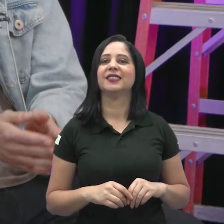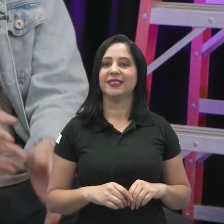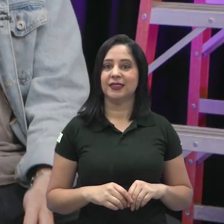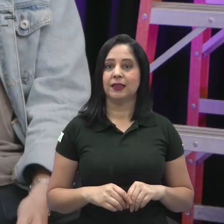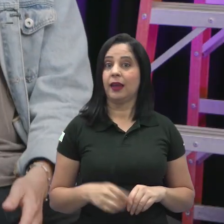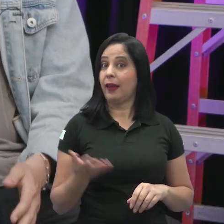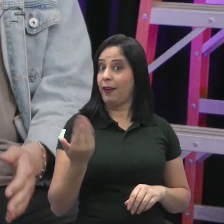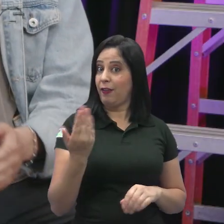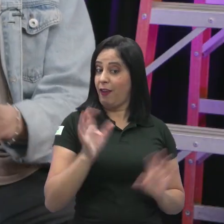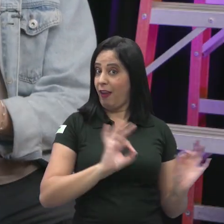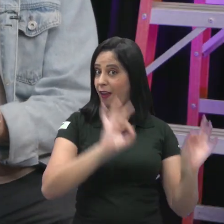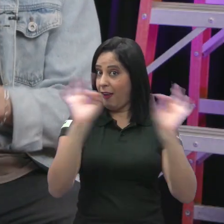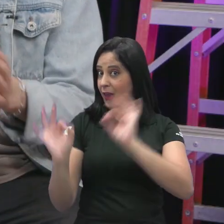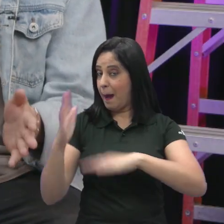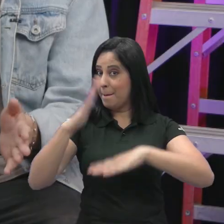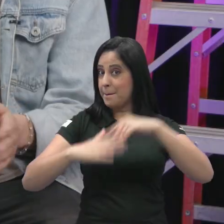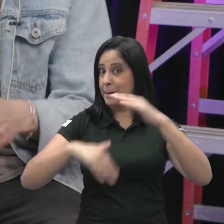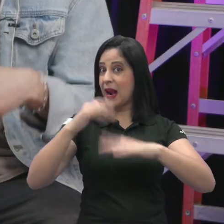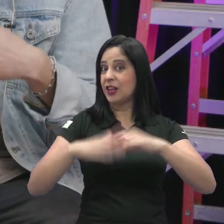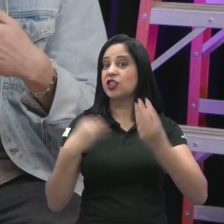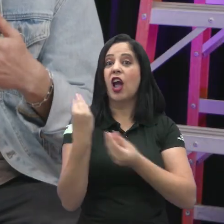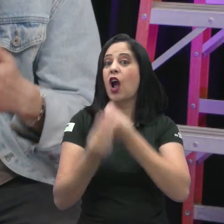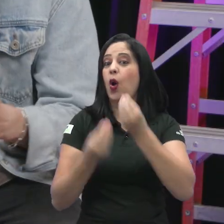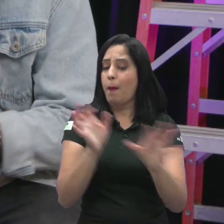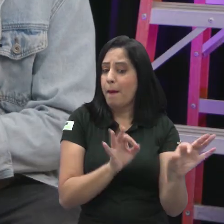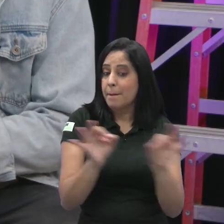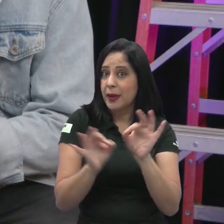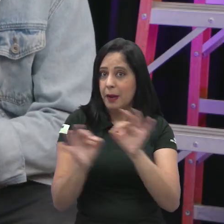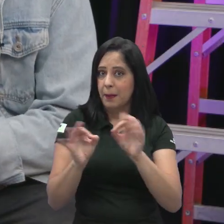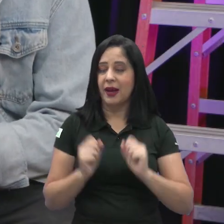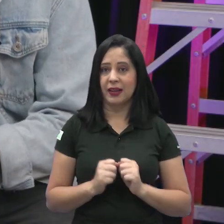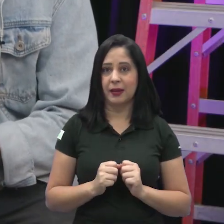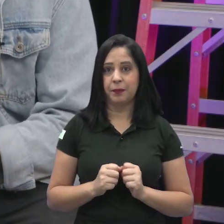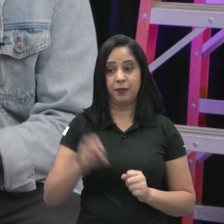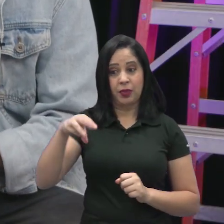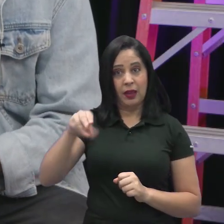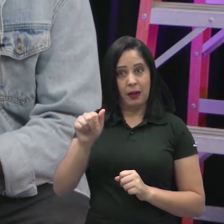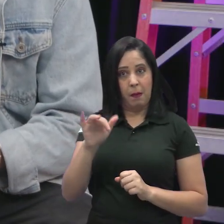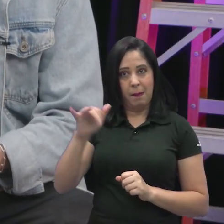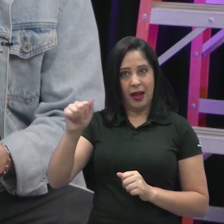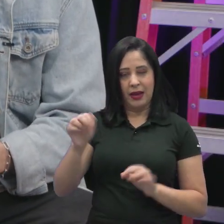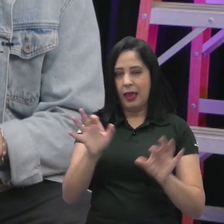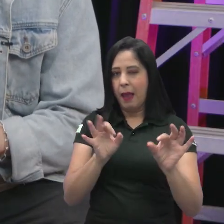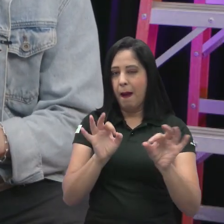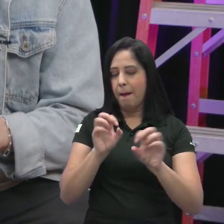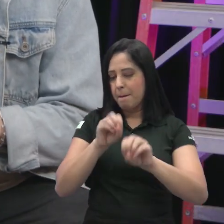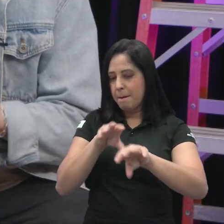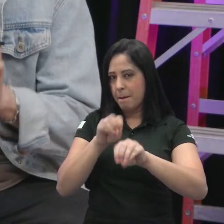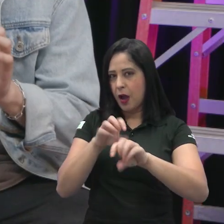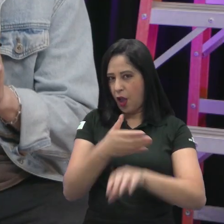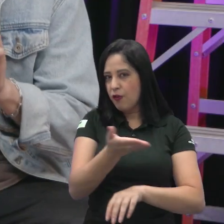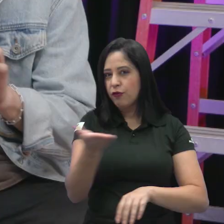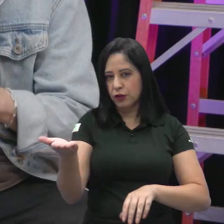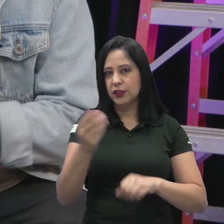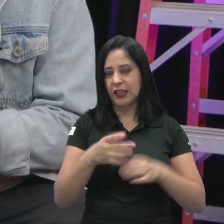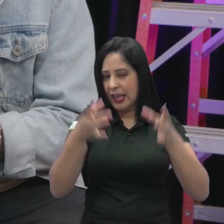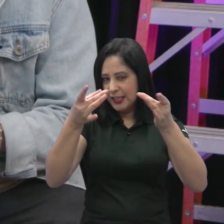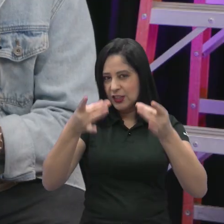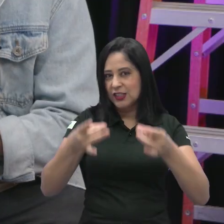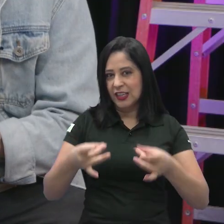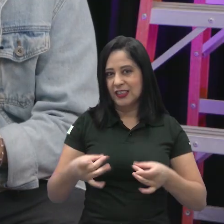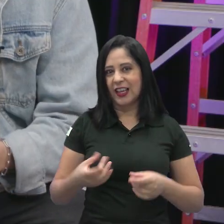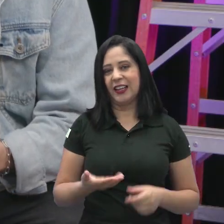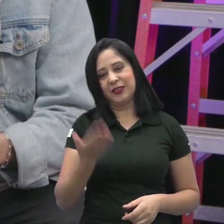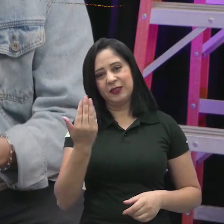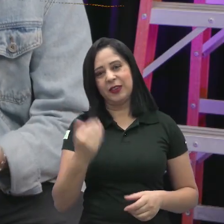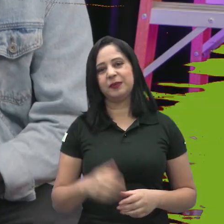Maravilha, meninas. Então, bora conferir na prática como fazer upcycling. A Maria preparou uma aulinha super clara, super em detalhes aqui